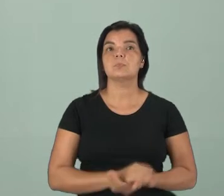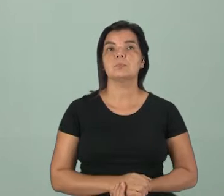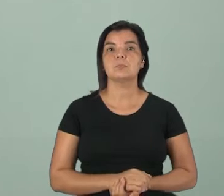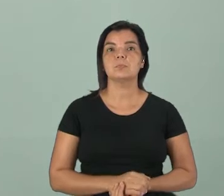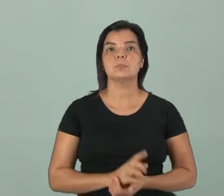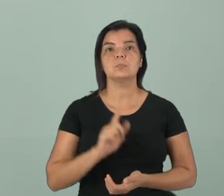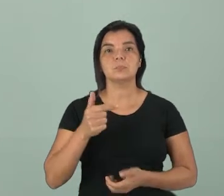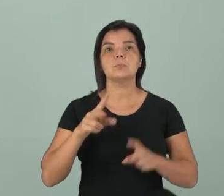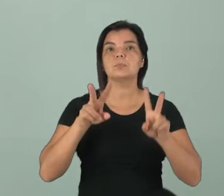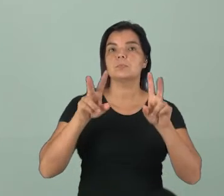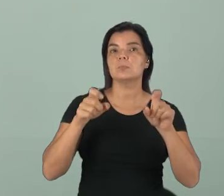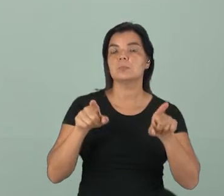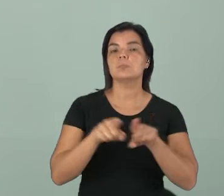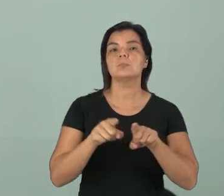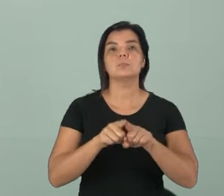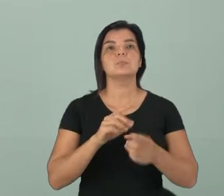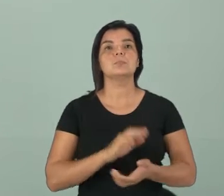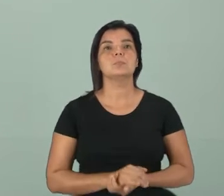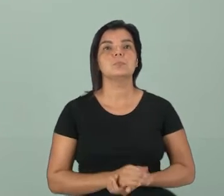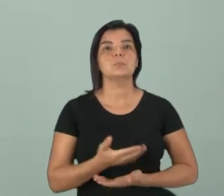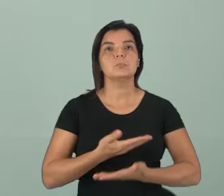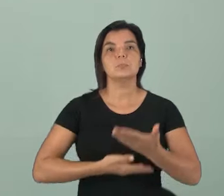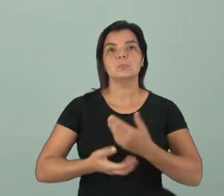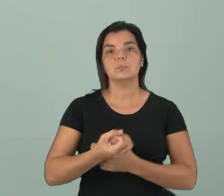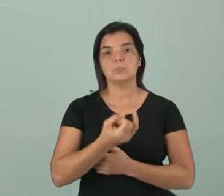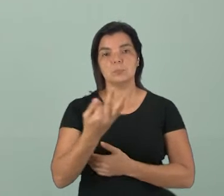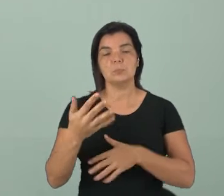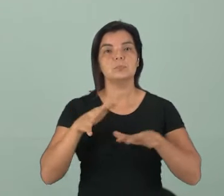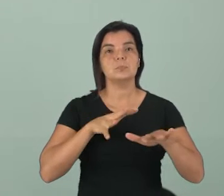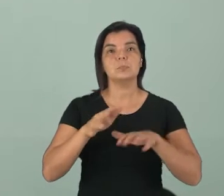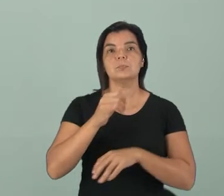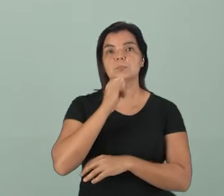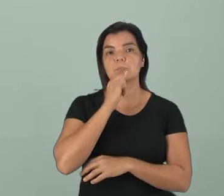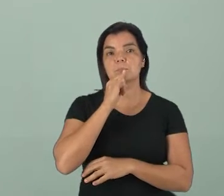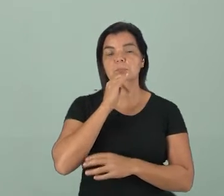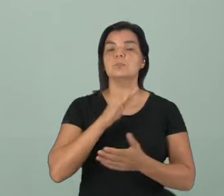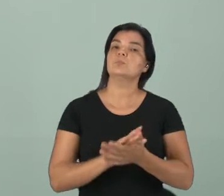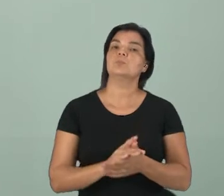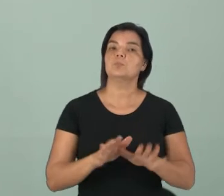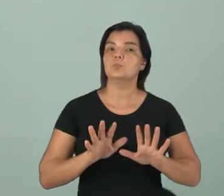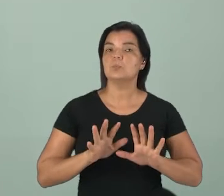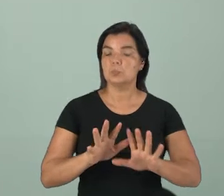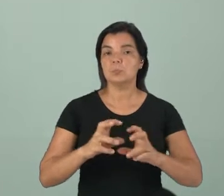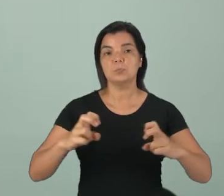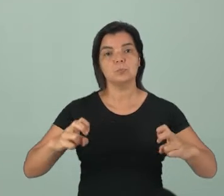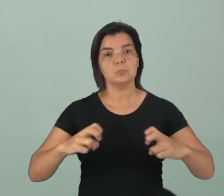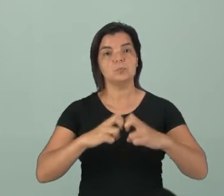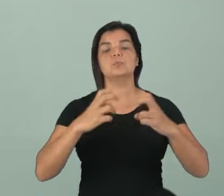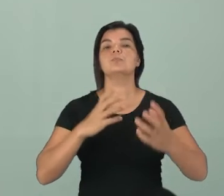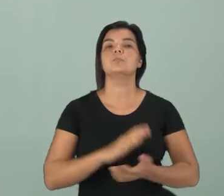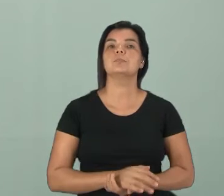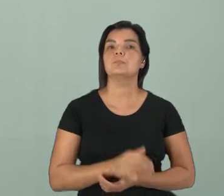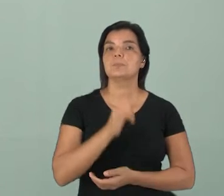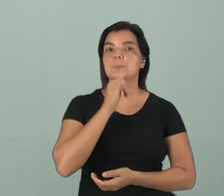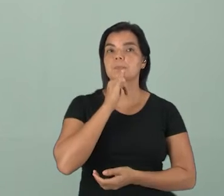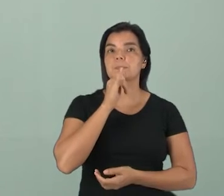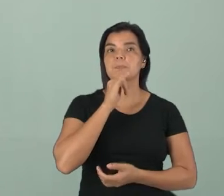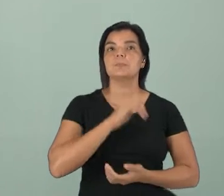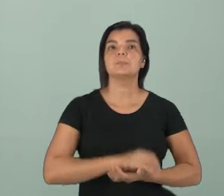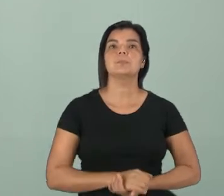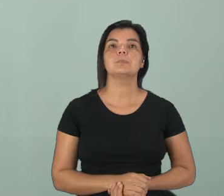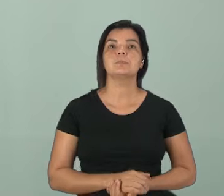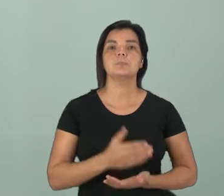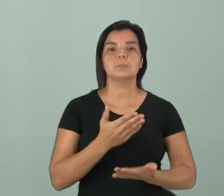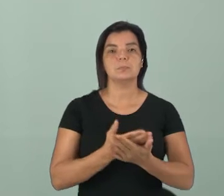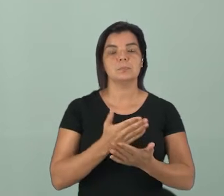com outros temas, outros assuntos que envolvam quantidade de movimento, por exemplo, impulso ou colisões, né? Então vamos lá para a tela,